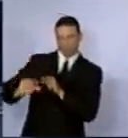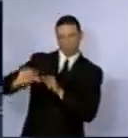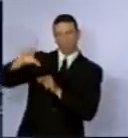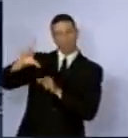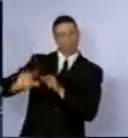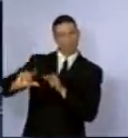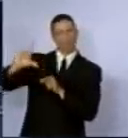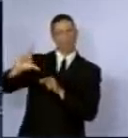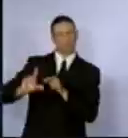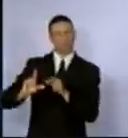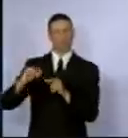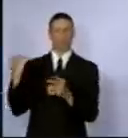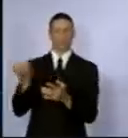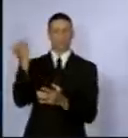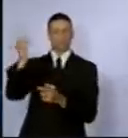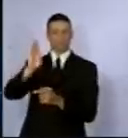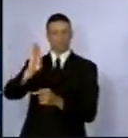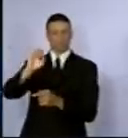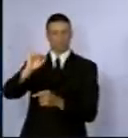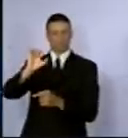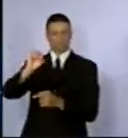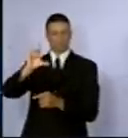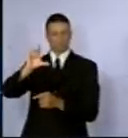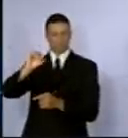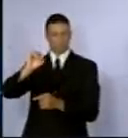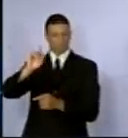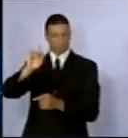o conhecimento biológico.